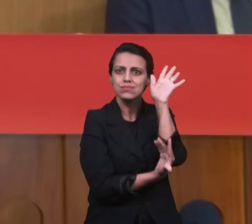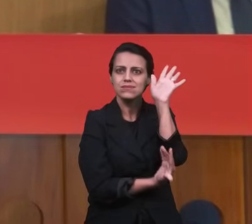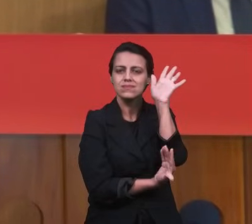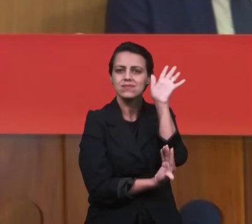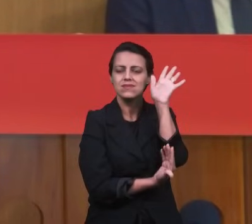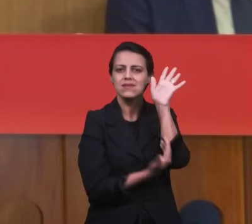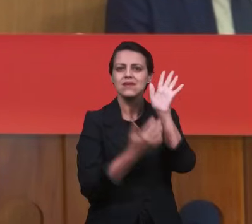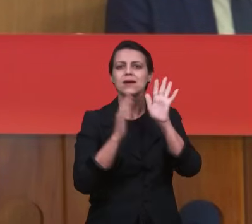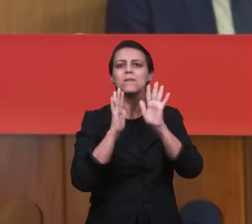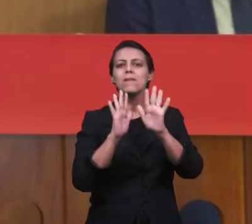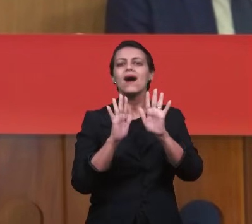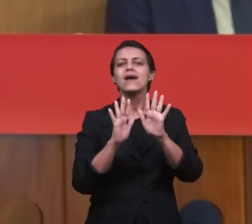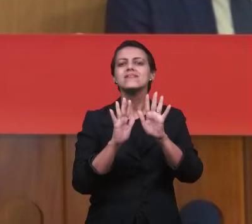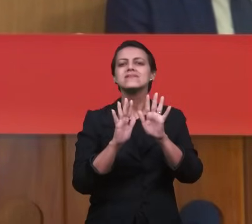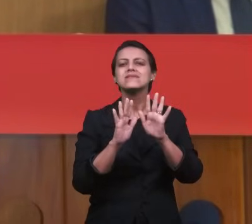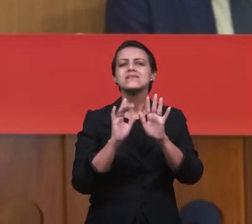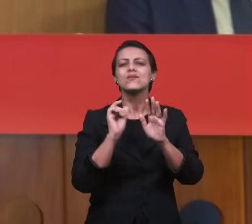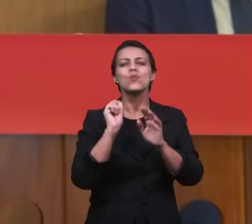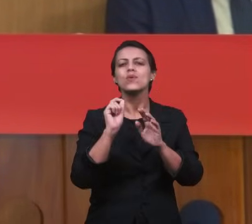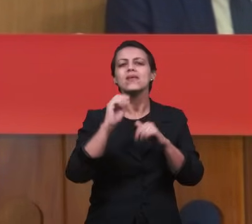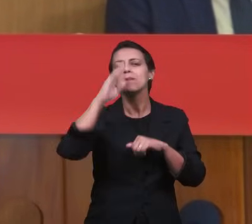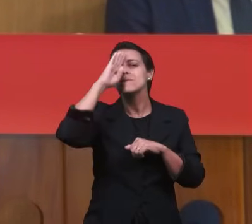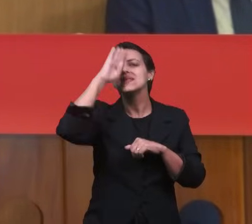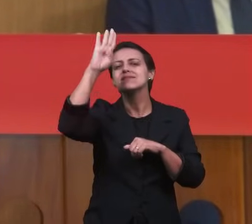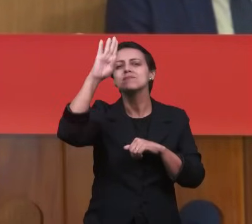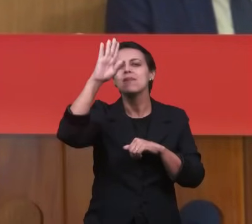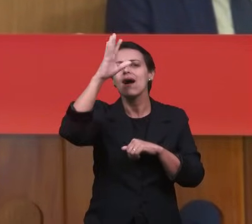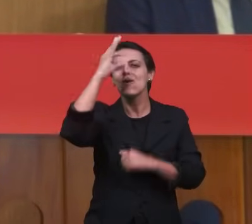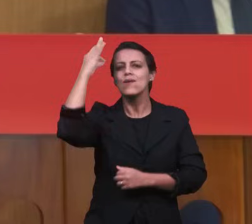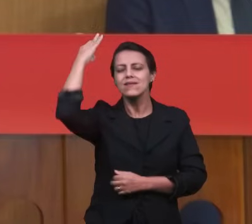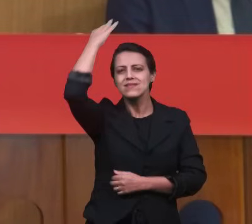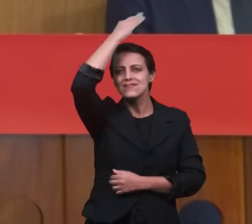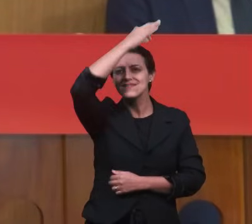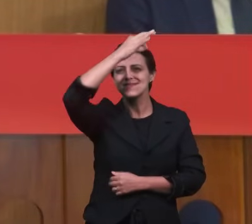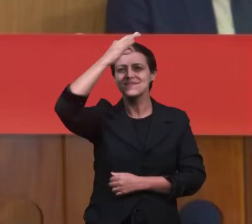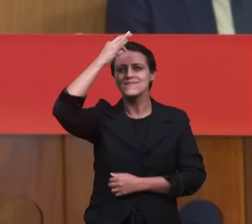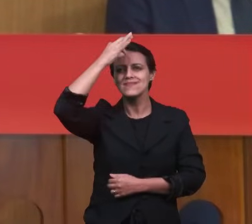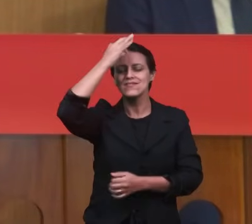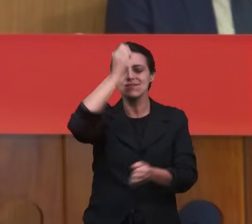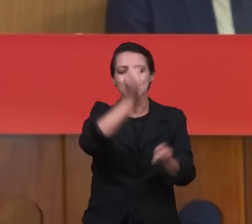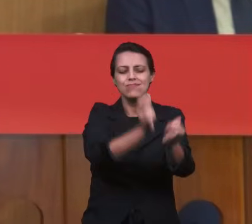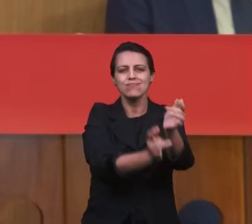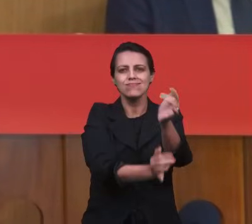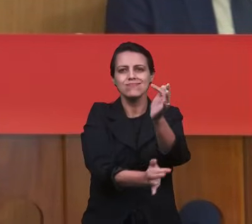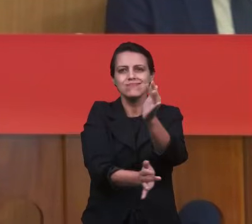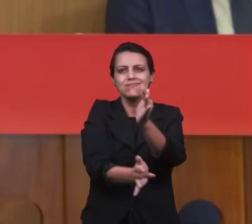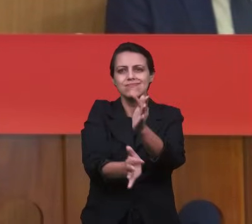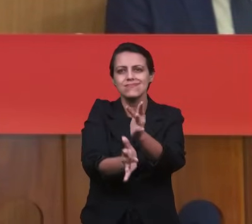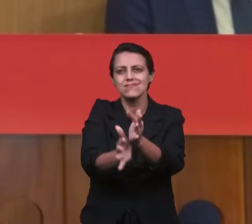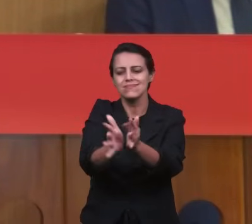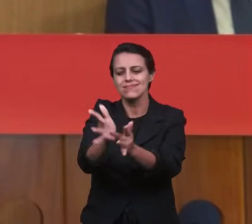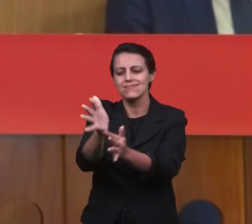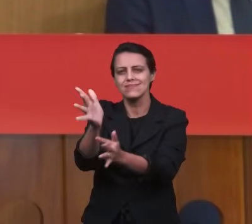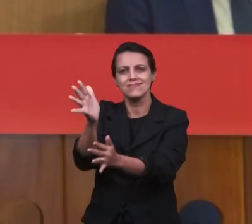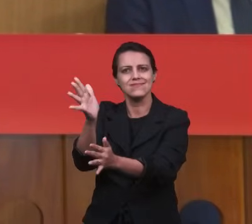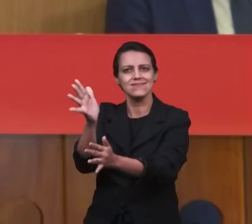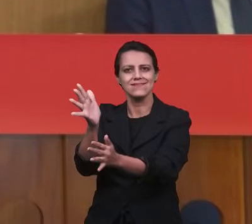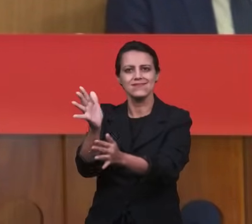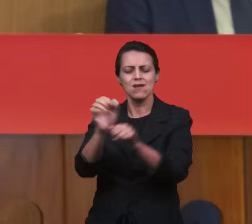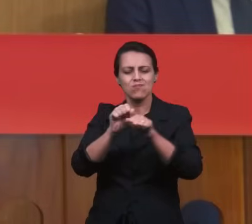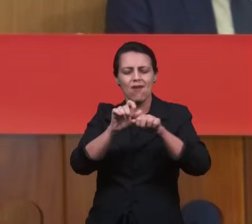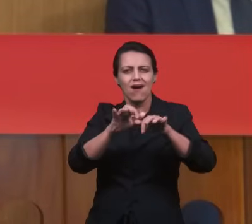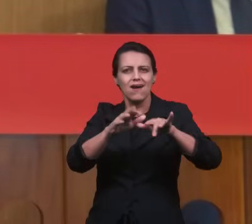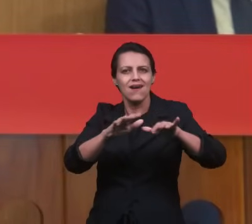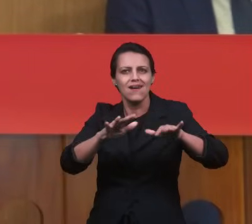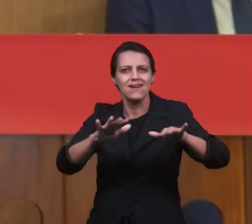seu espírito. Não existe corpo sem sangue. Então a igreja